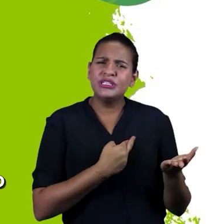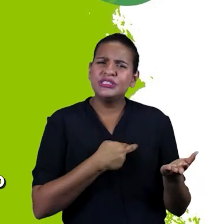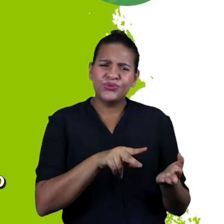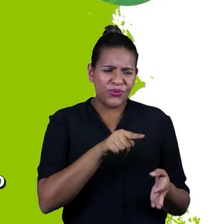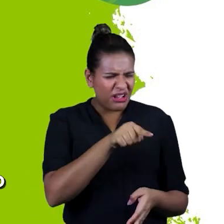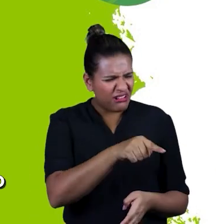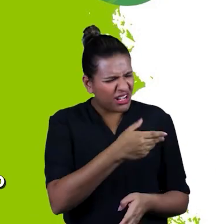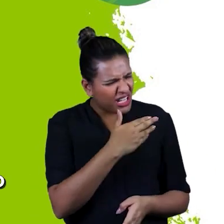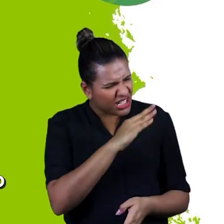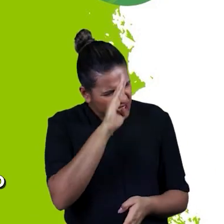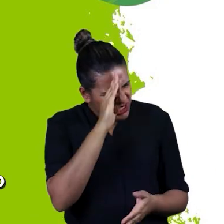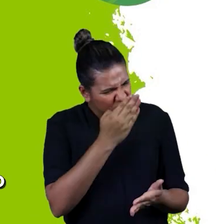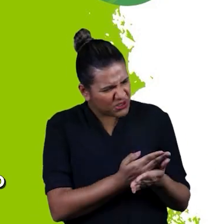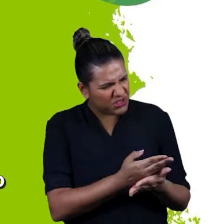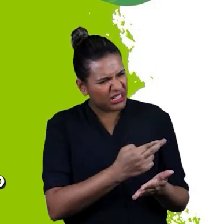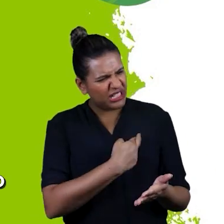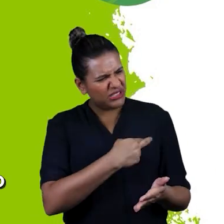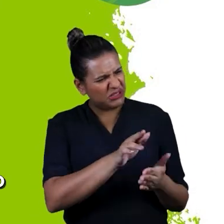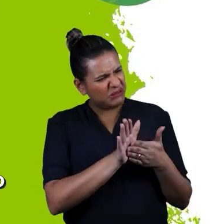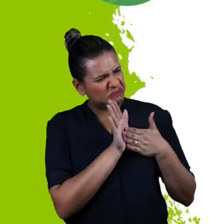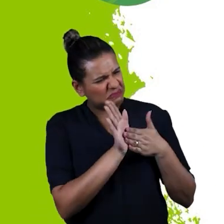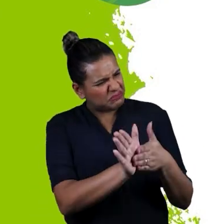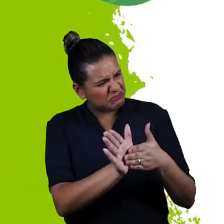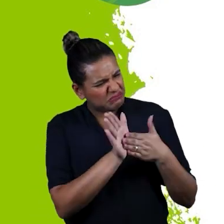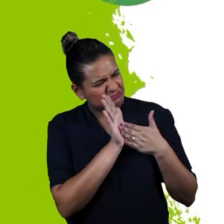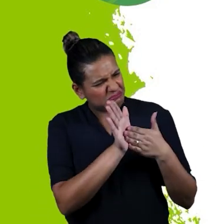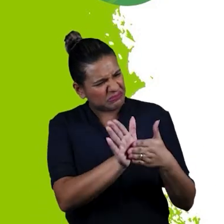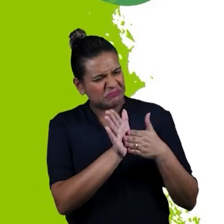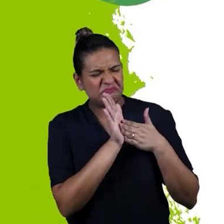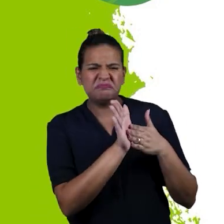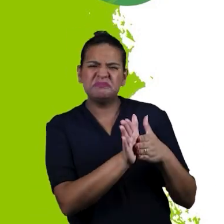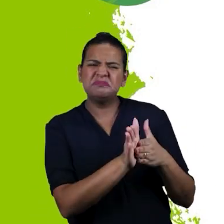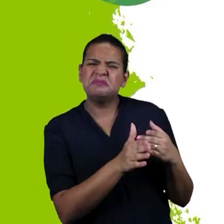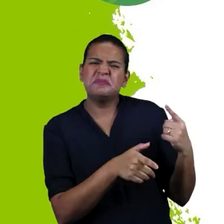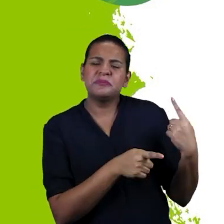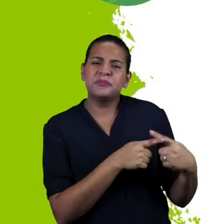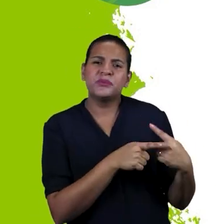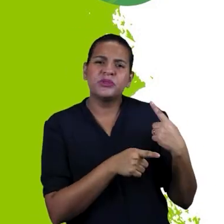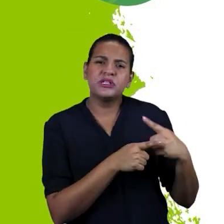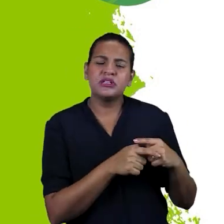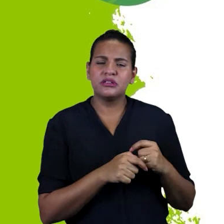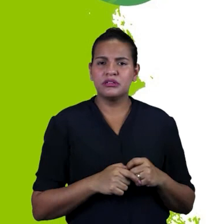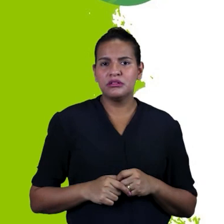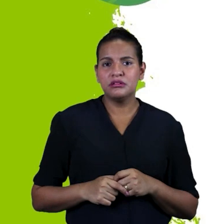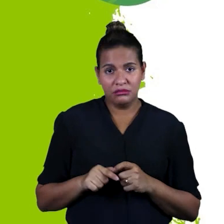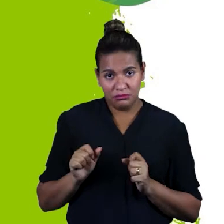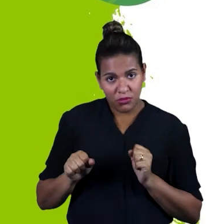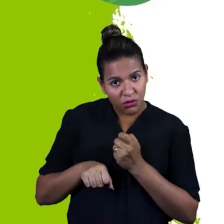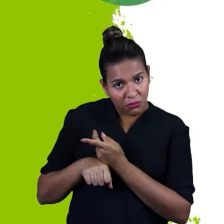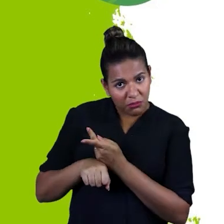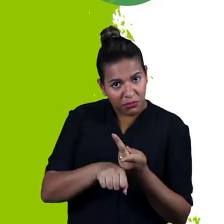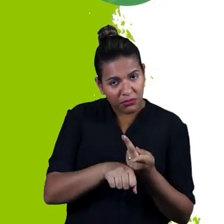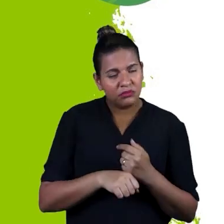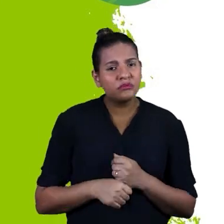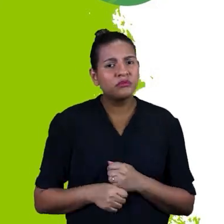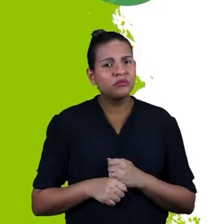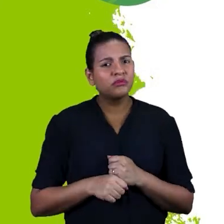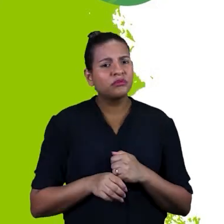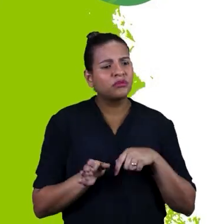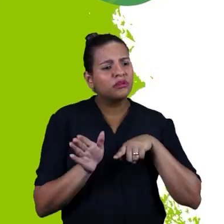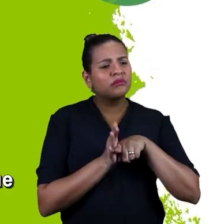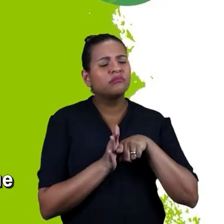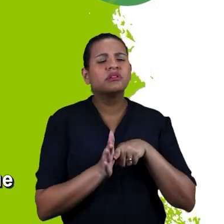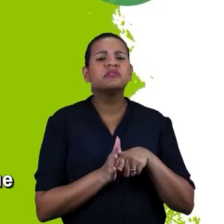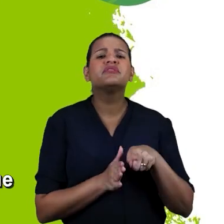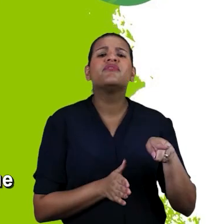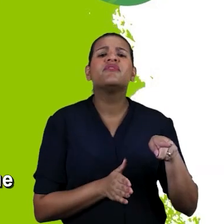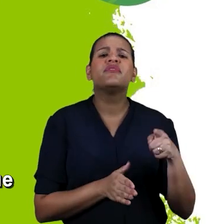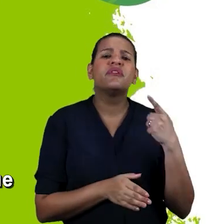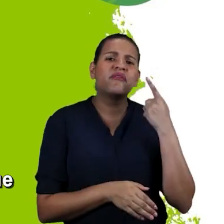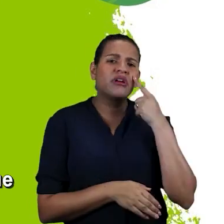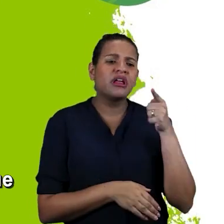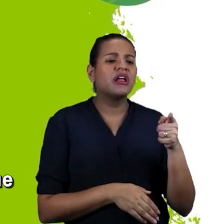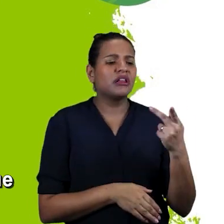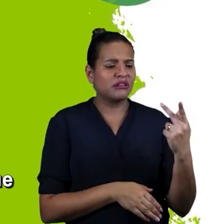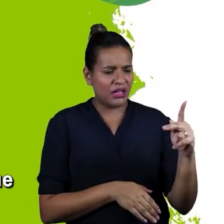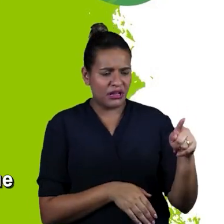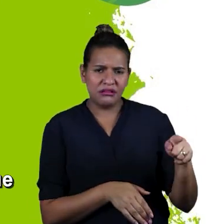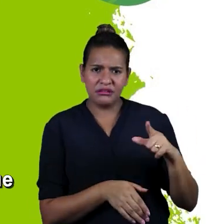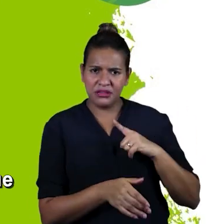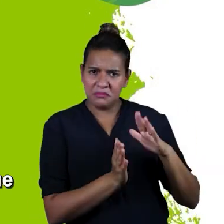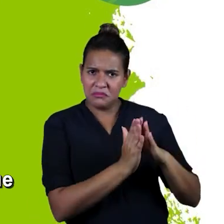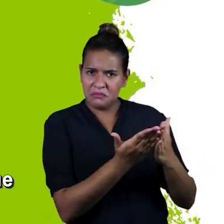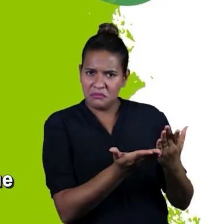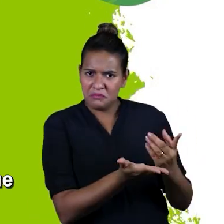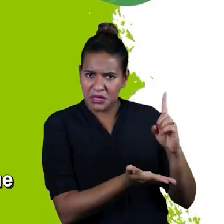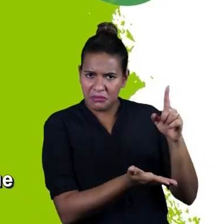Por que a pessoa acredita tanto em tal religião? Por que a pessoa é fiel a outra religião? Descobre, vai descobrir,